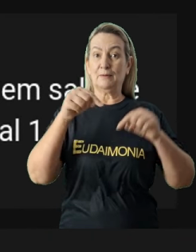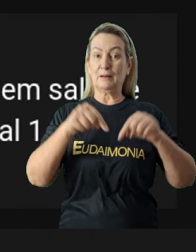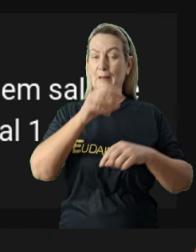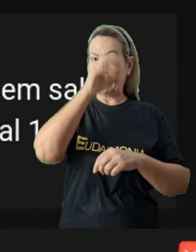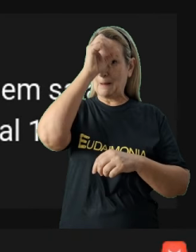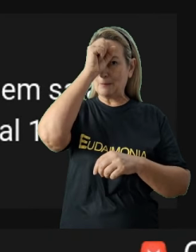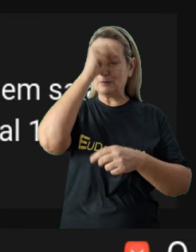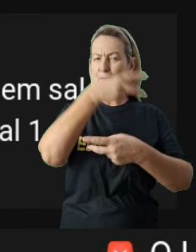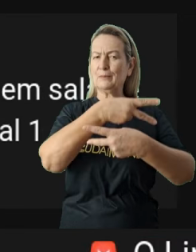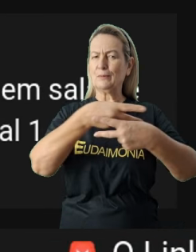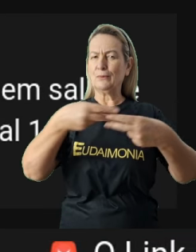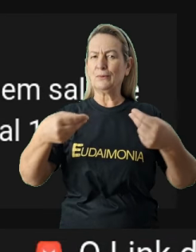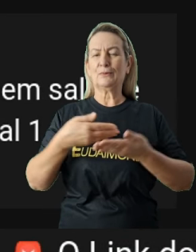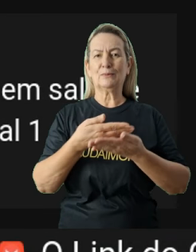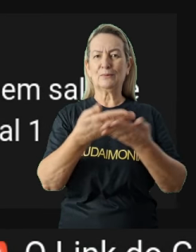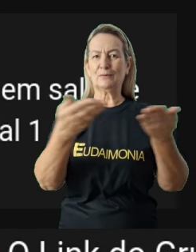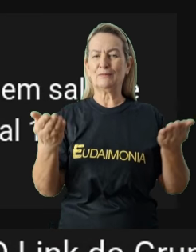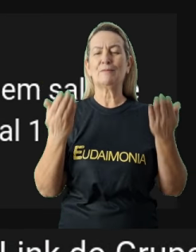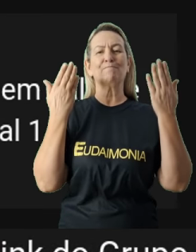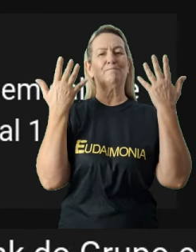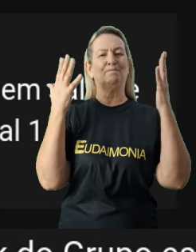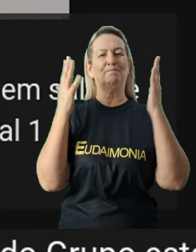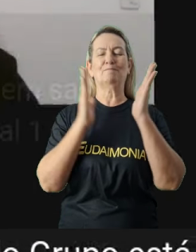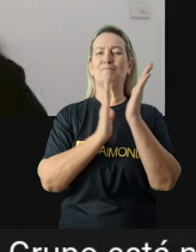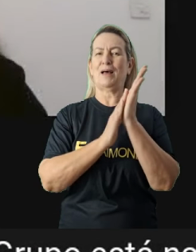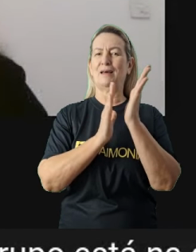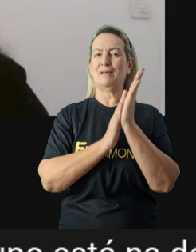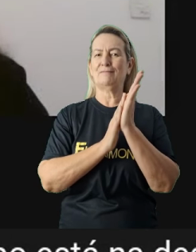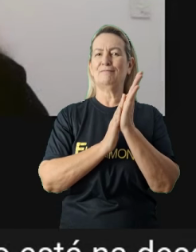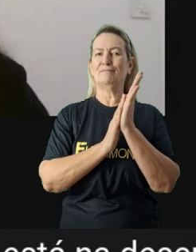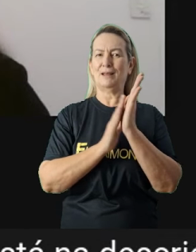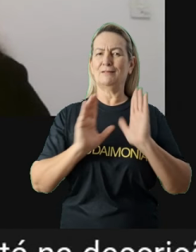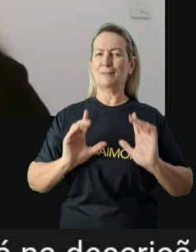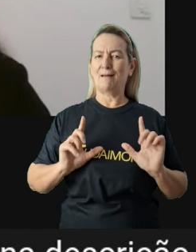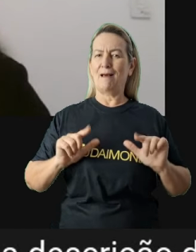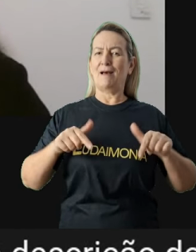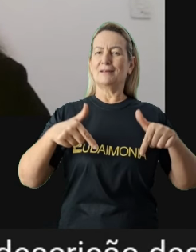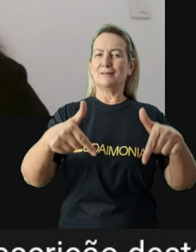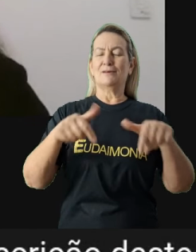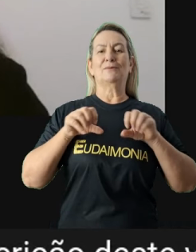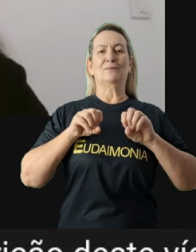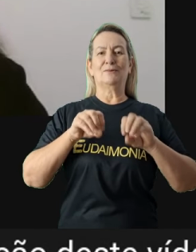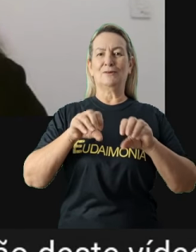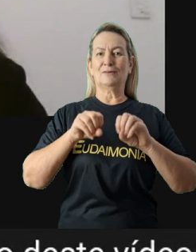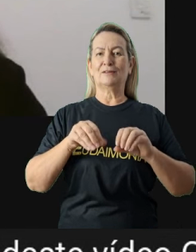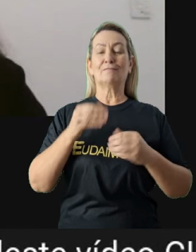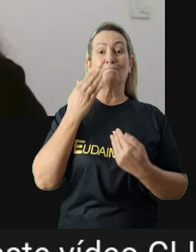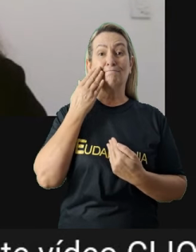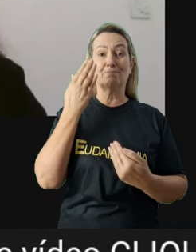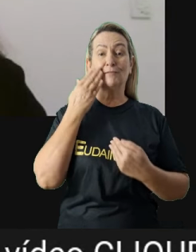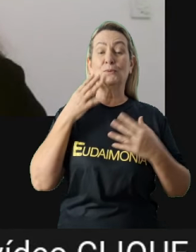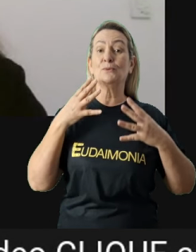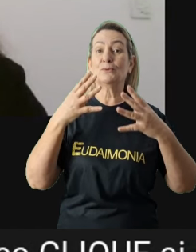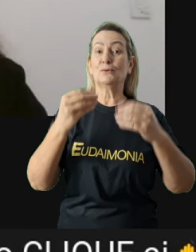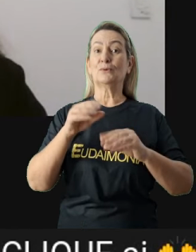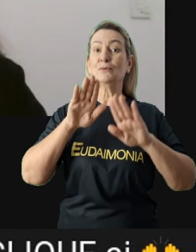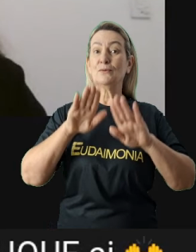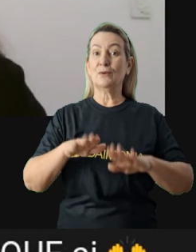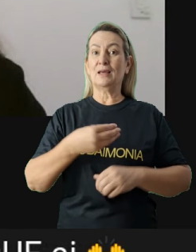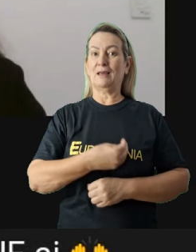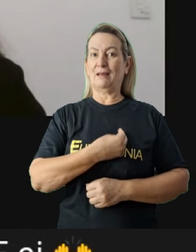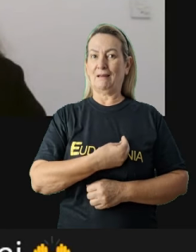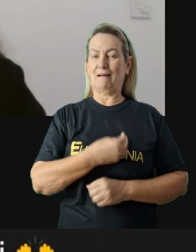muito feliz, gratidão imensa pela oportunidade de ter passado esse tempinho aqui aprendendo tanto com vocês. Parabéns